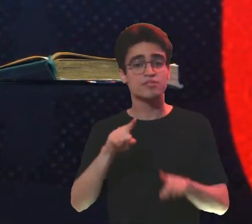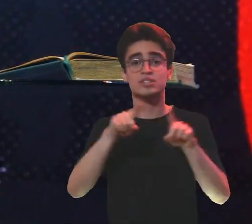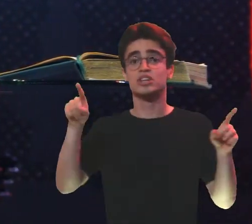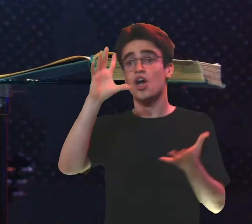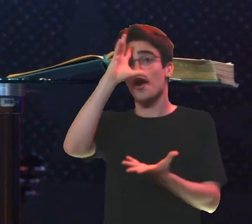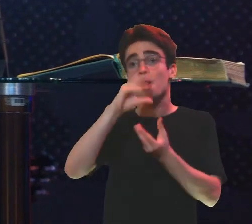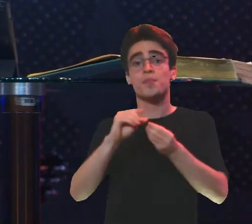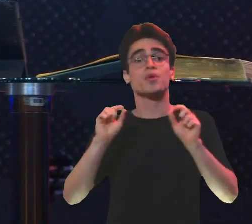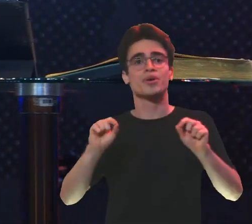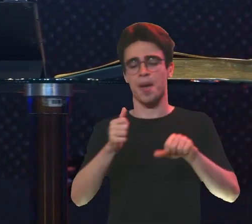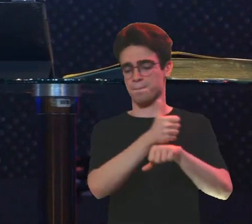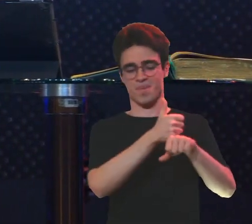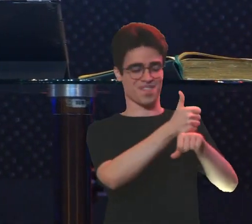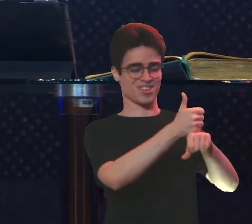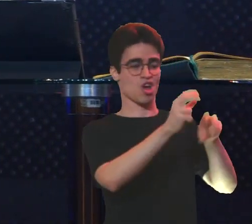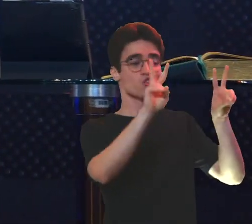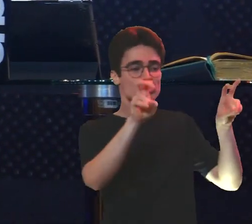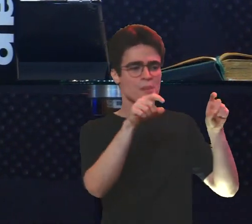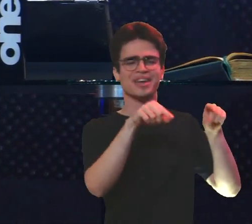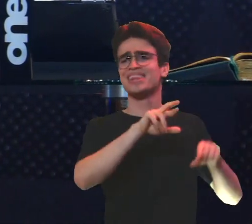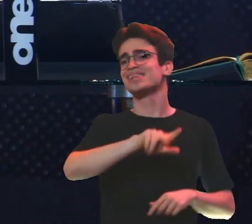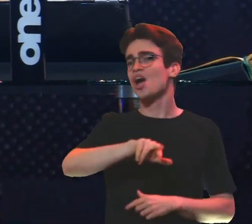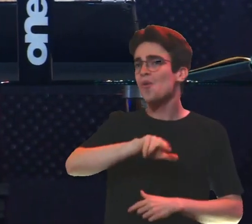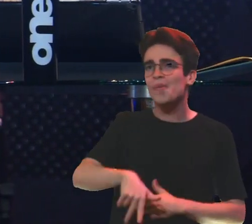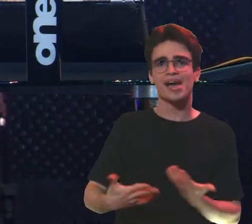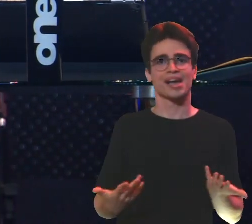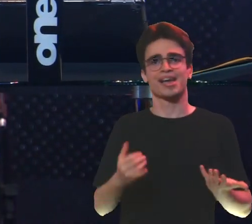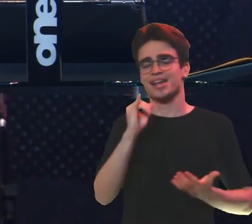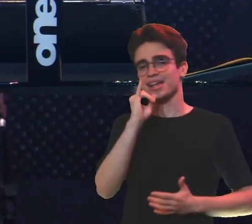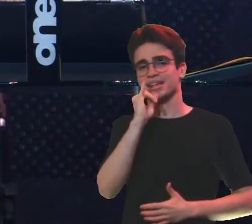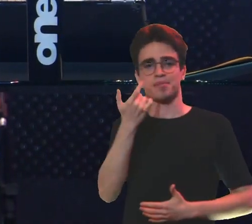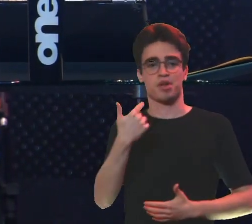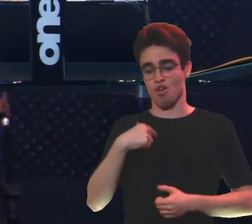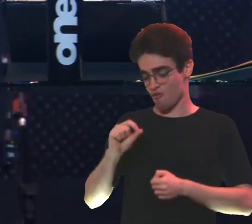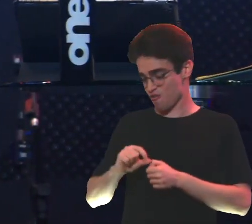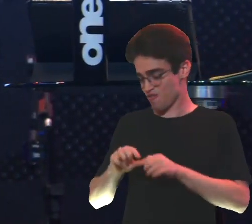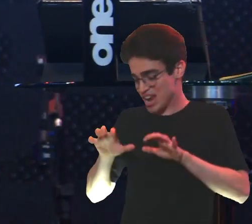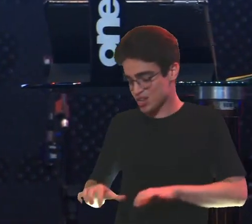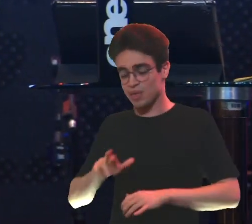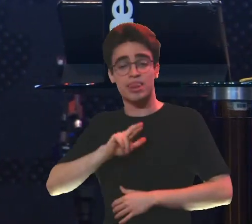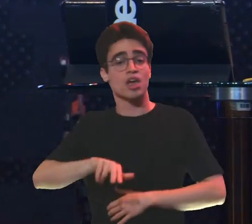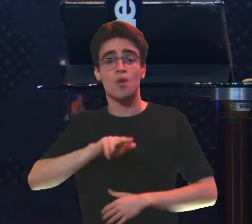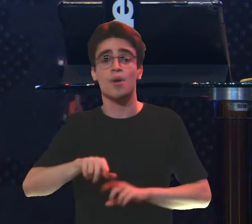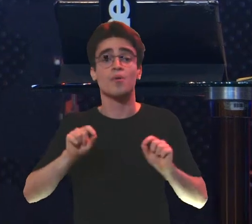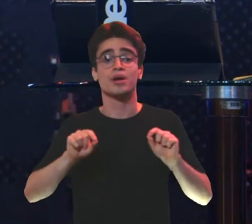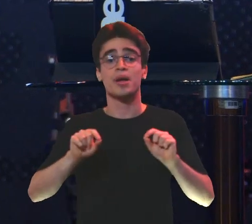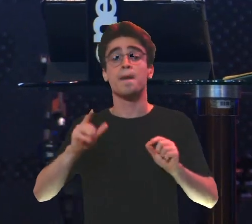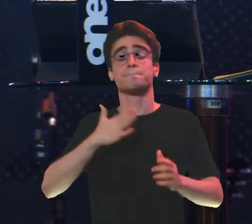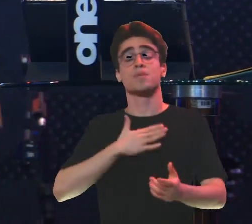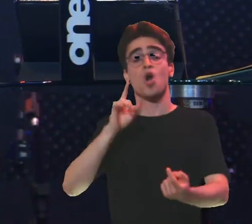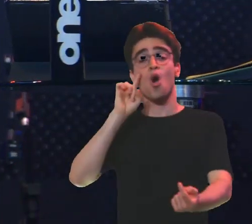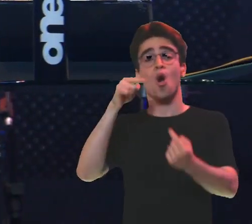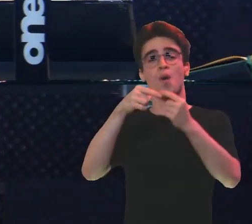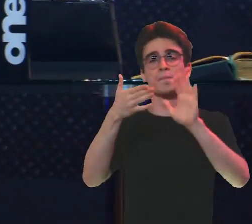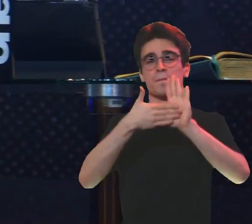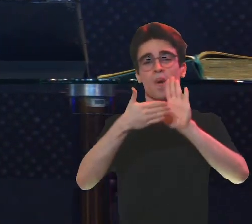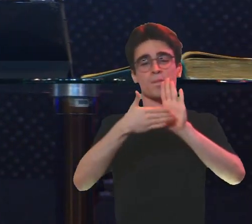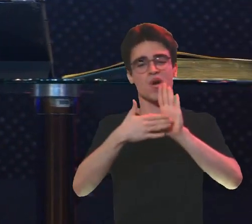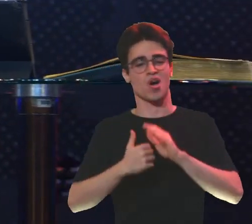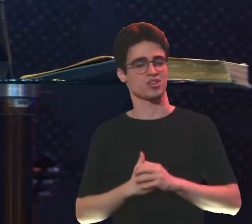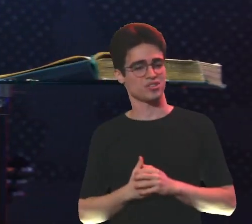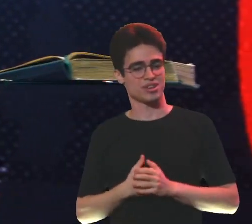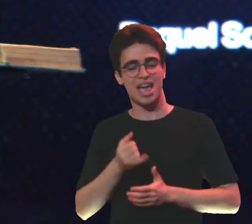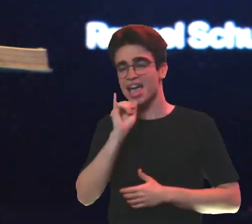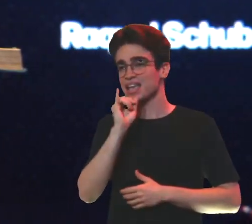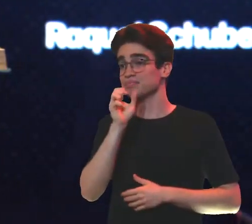tem a ver com profissão. Não tem a ver necessariamente com aquilo que você faz, mas tem a ver com o propósito da tua vida. Se você